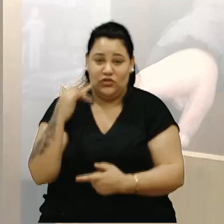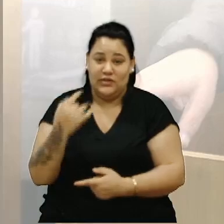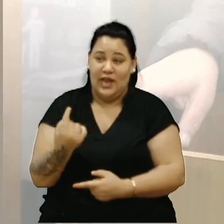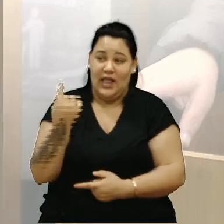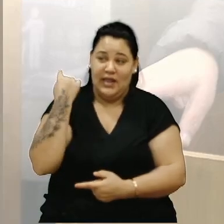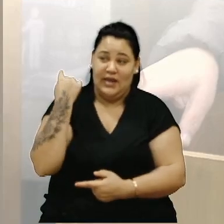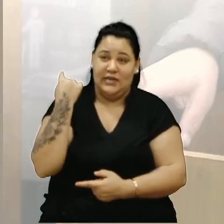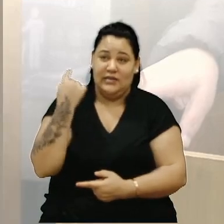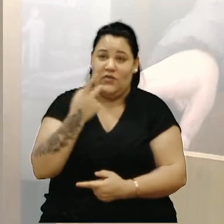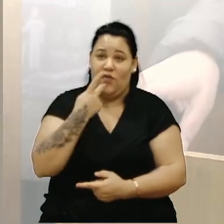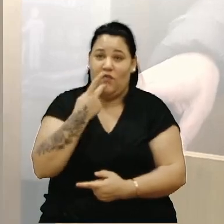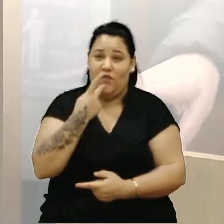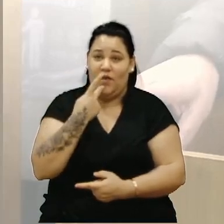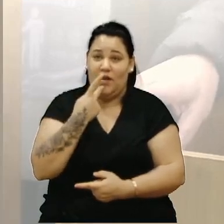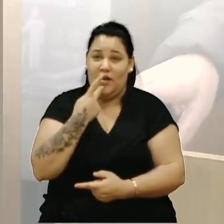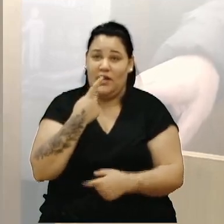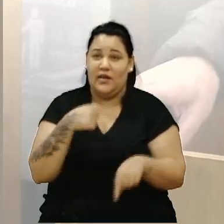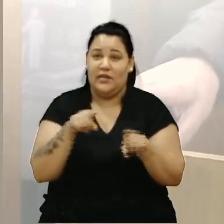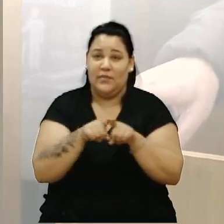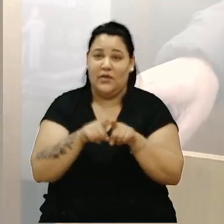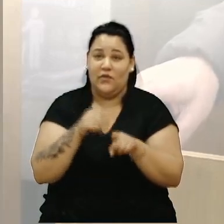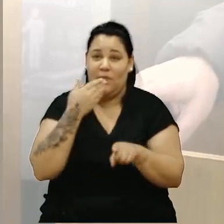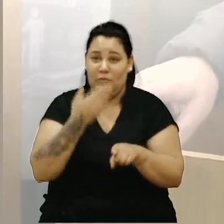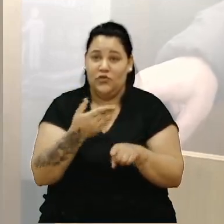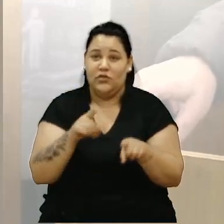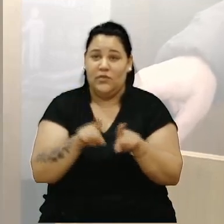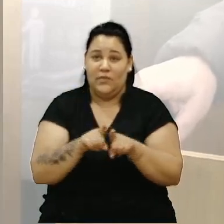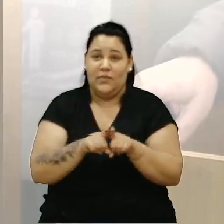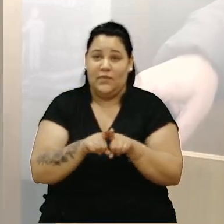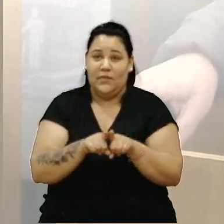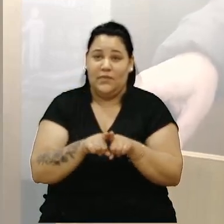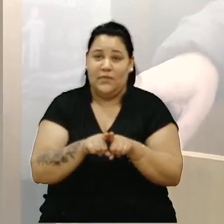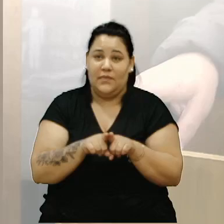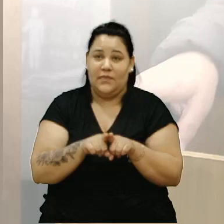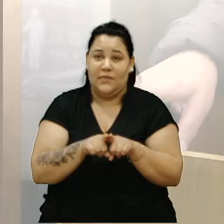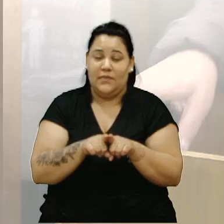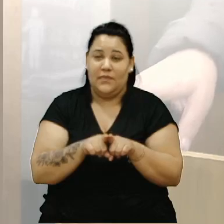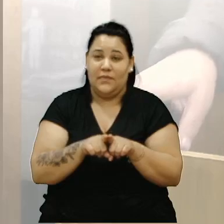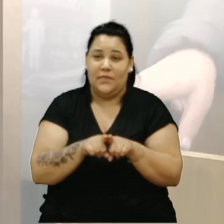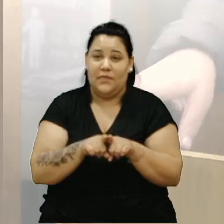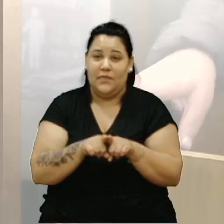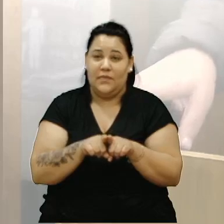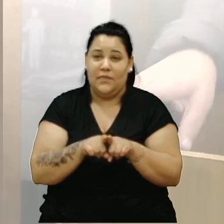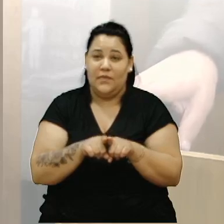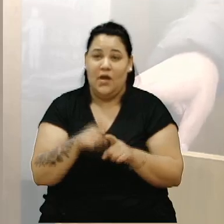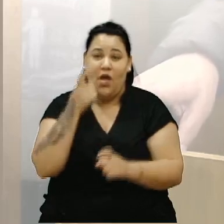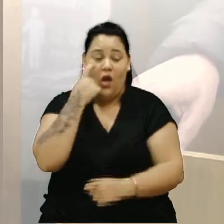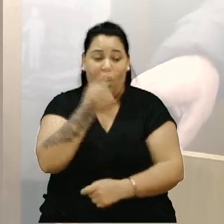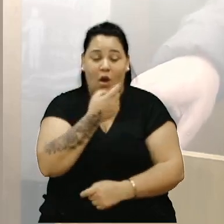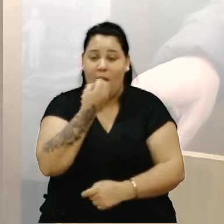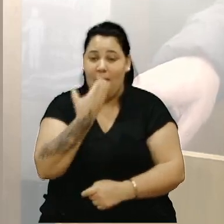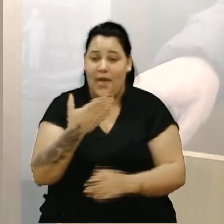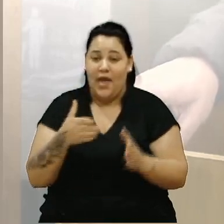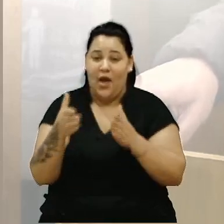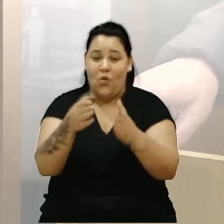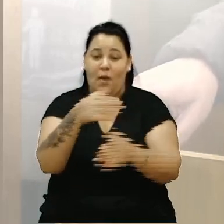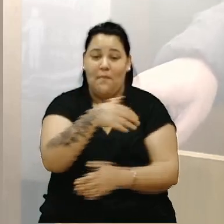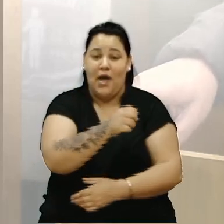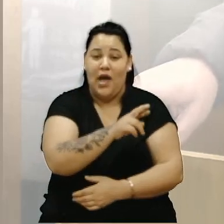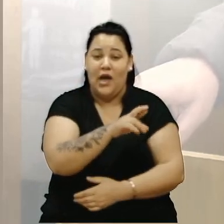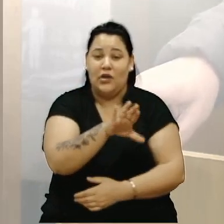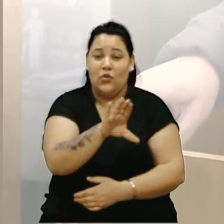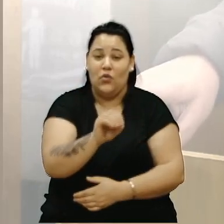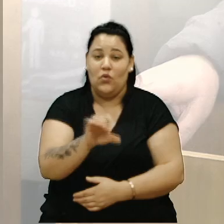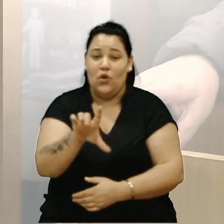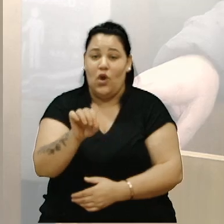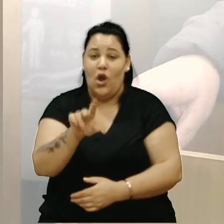pauta, vou lhe ceder também uma parte, que eu sei que o senhor vai me pedir também. Então, para o senhor poder incluir também. Então, olha bem a Mário Lopes. A Mário